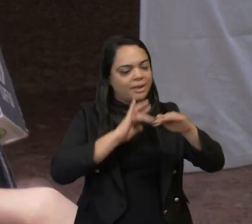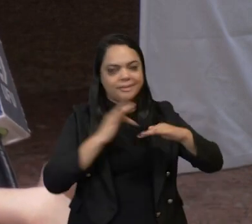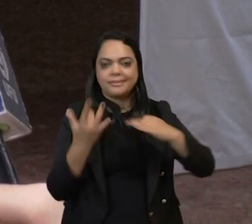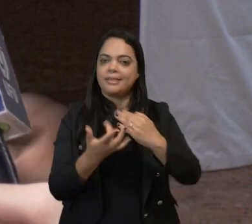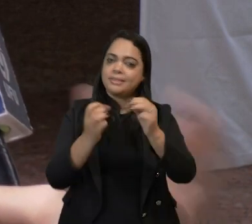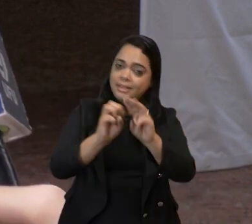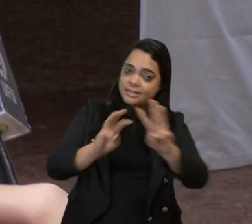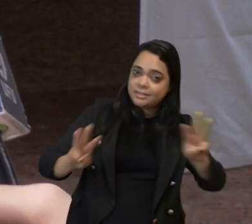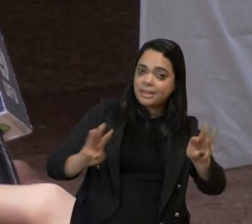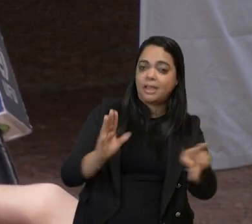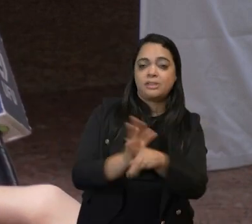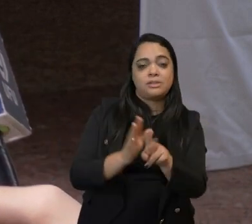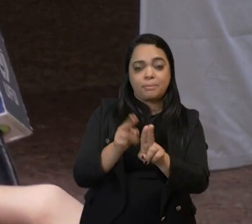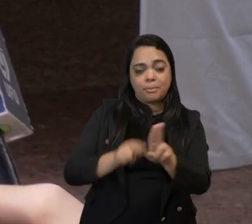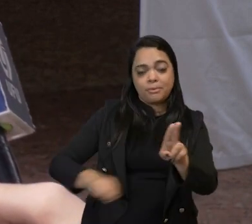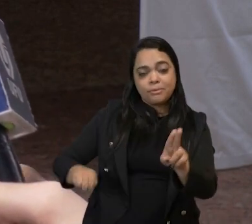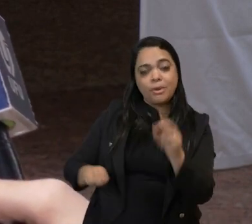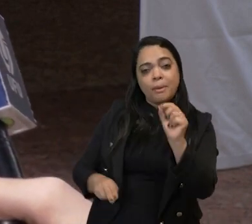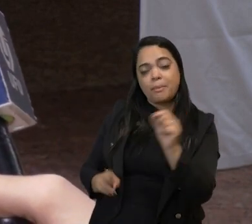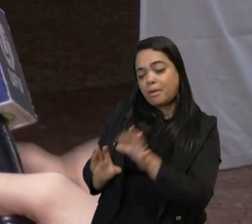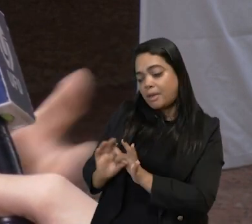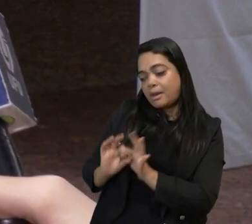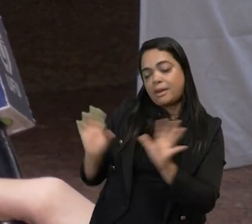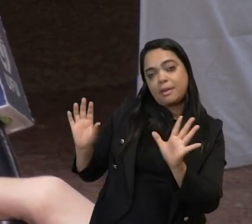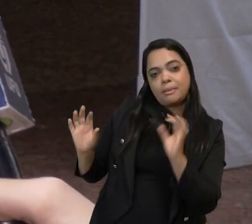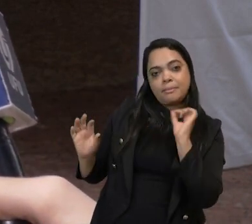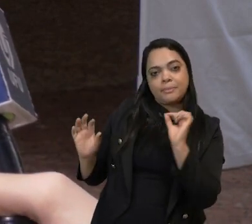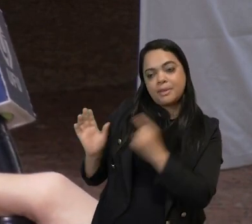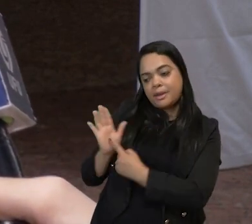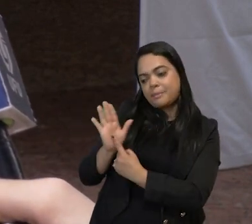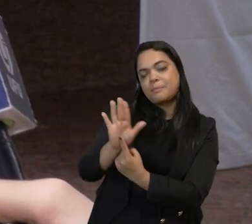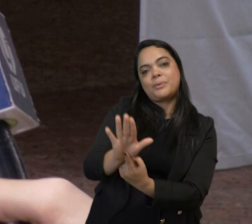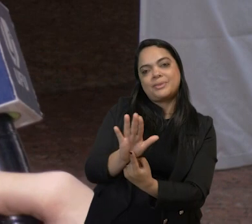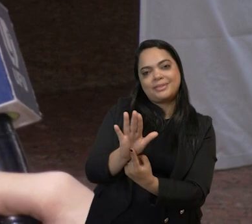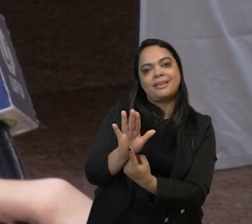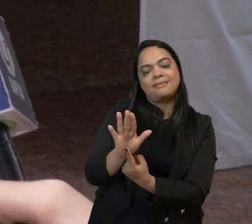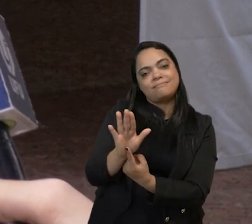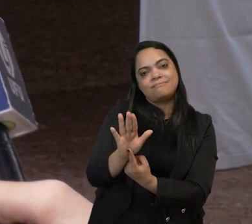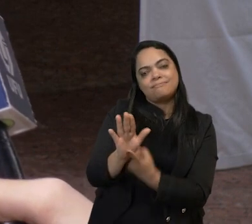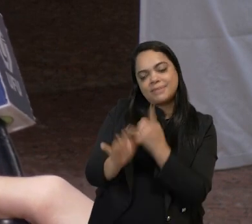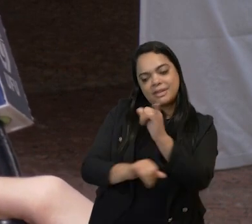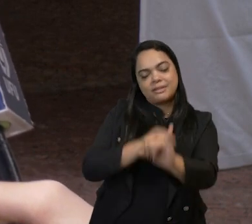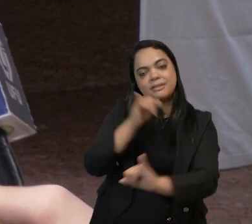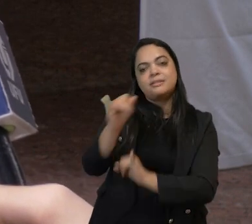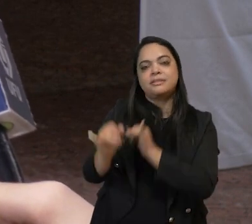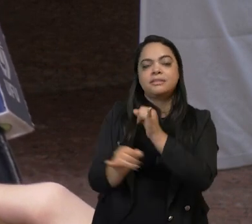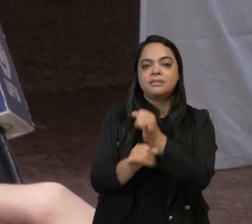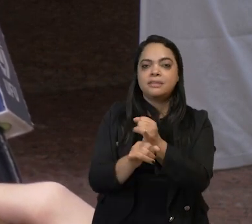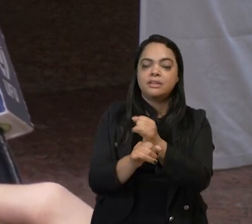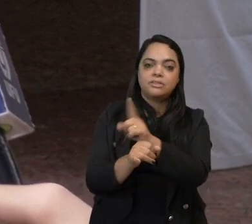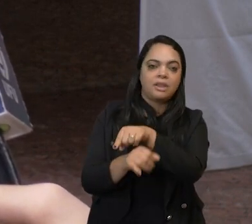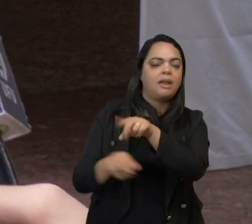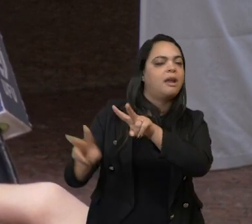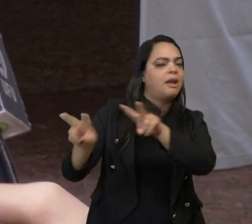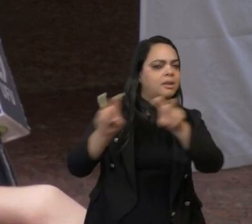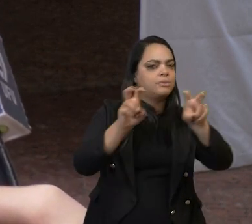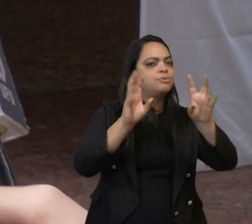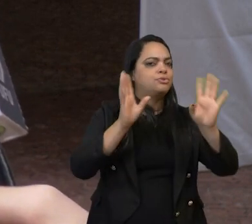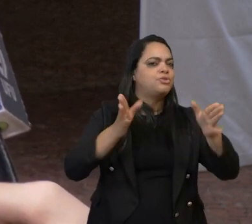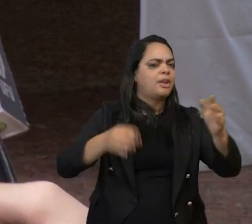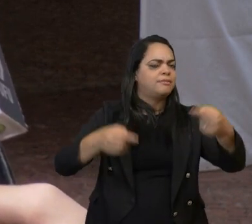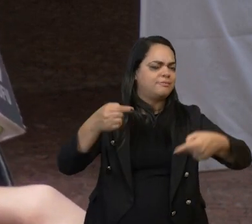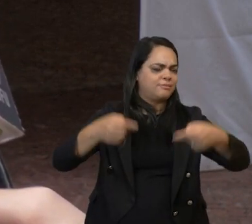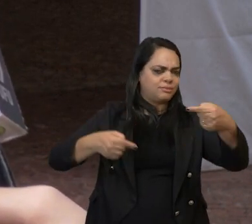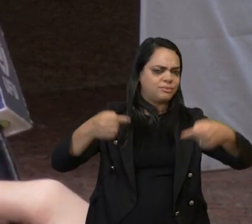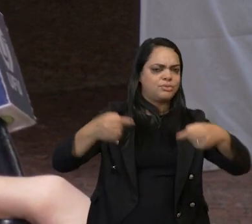as redes né enfim com o site da própria universidade para disponibilizar os seus acervos online né são questões que sim que foram